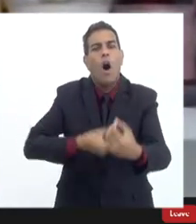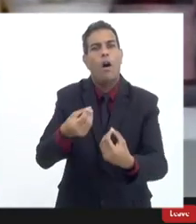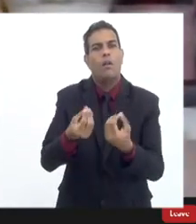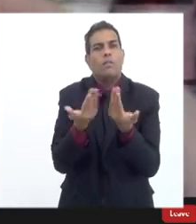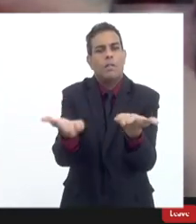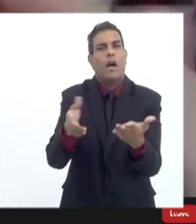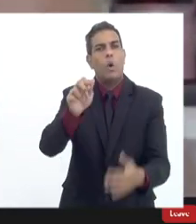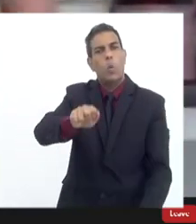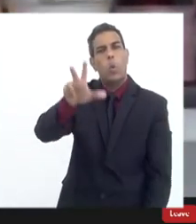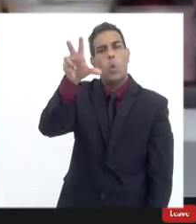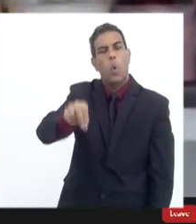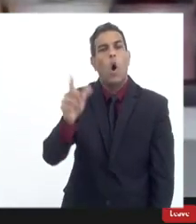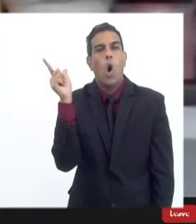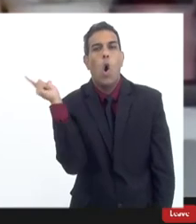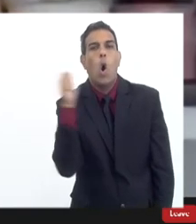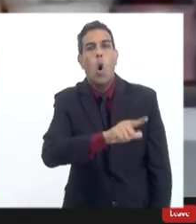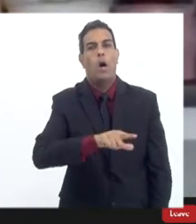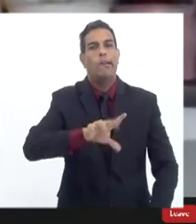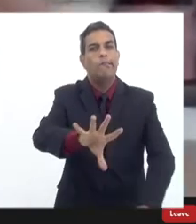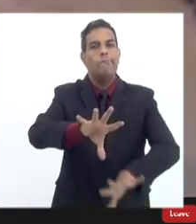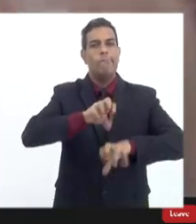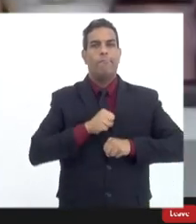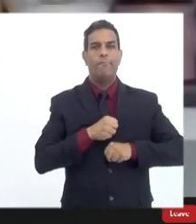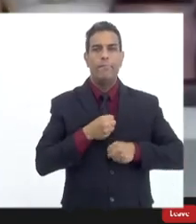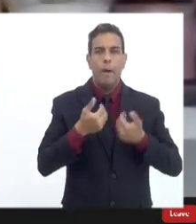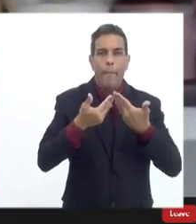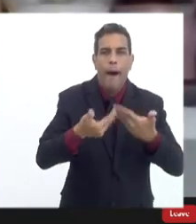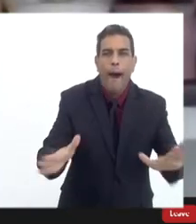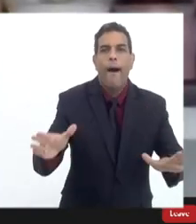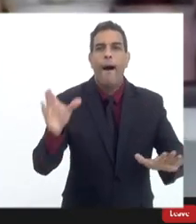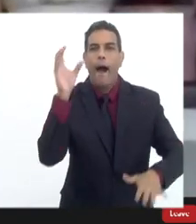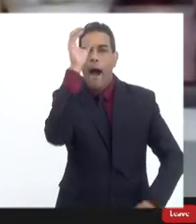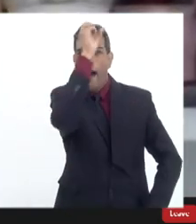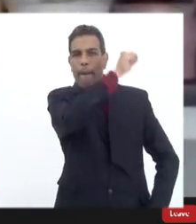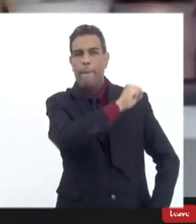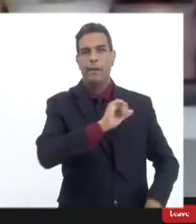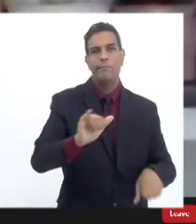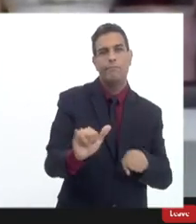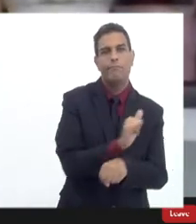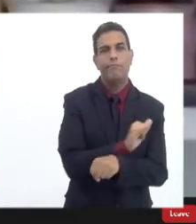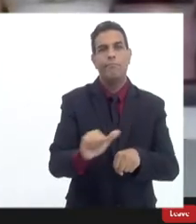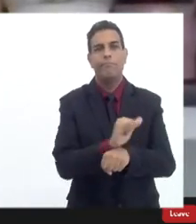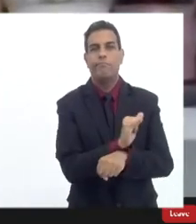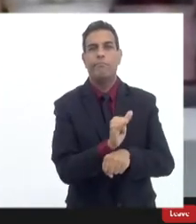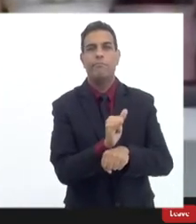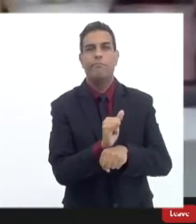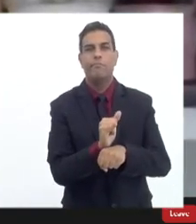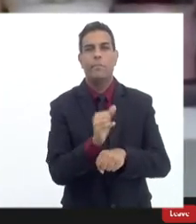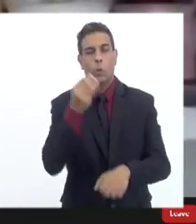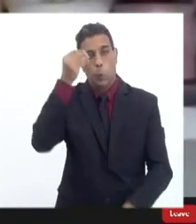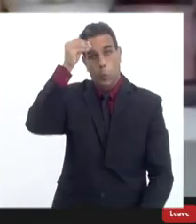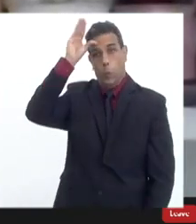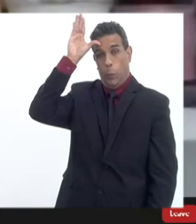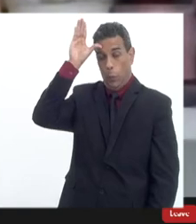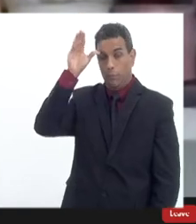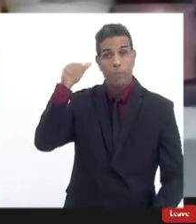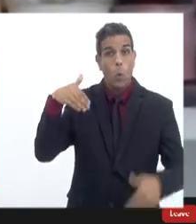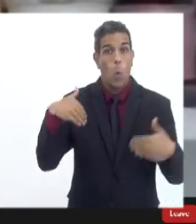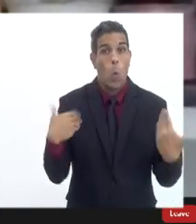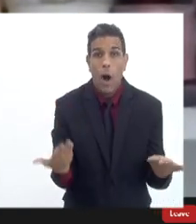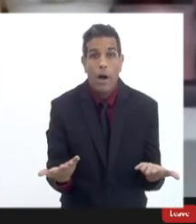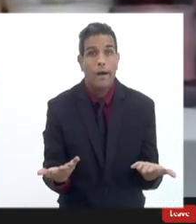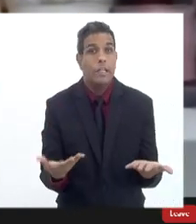para construir em conjunto a complexidade desse pensamento, né? Então, não